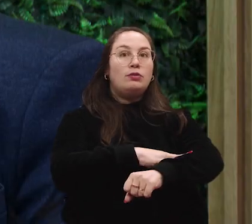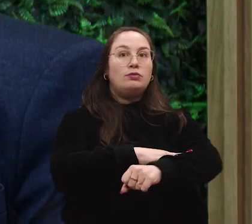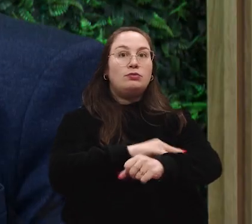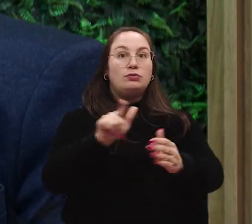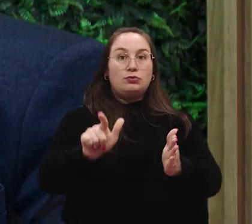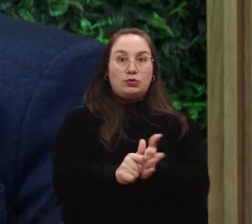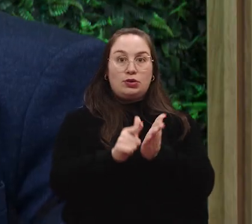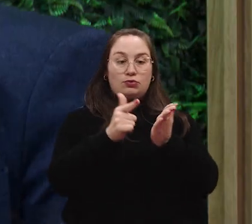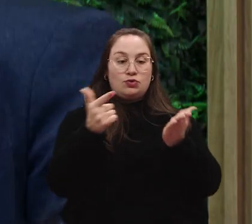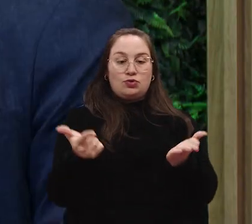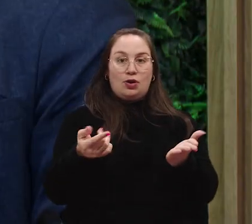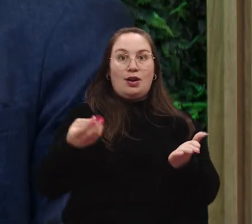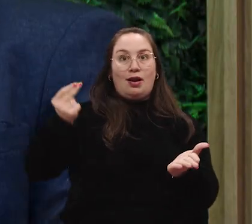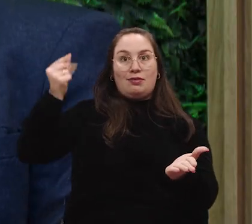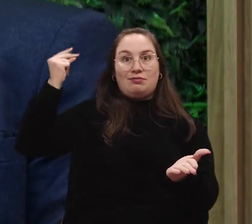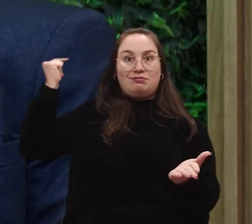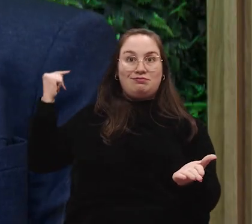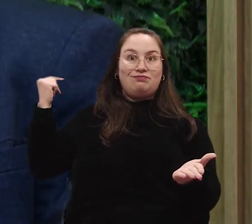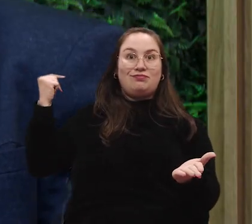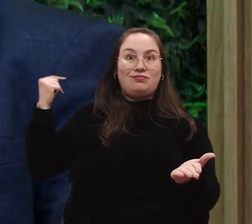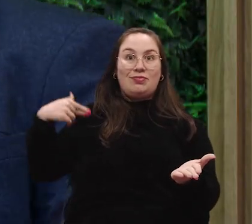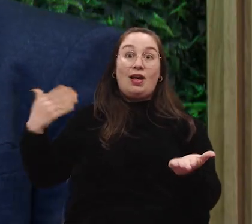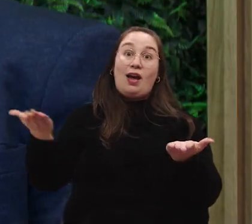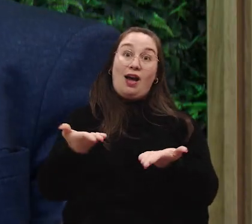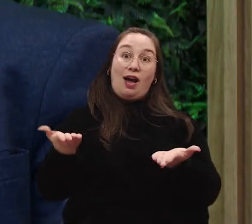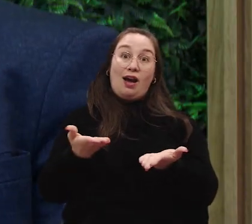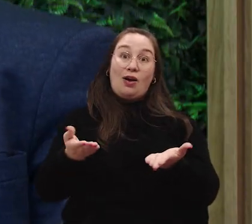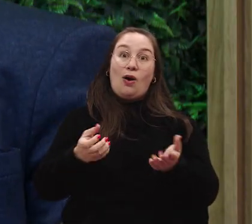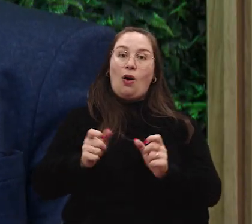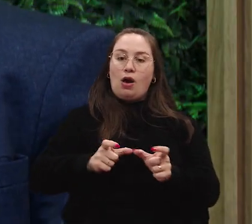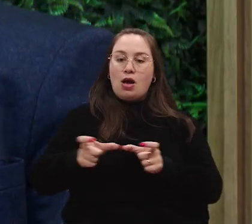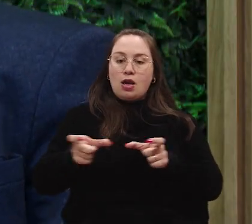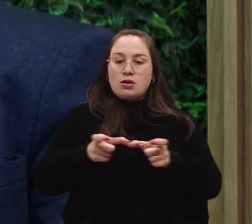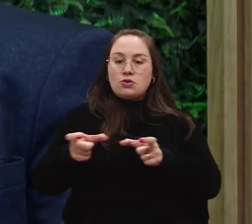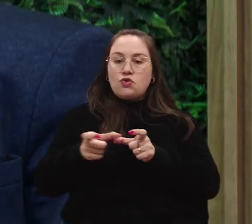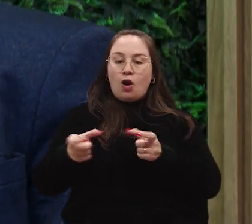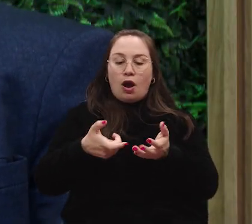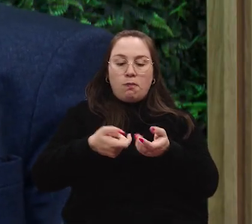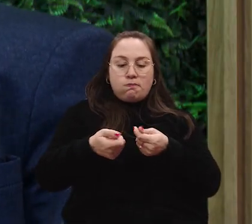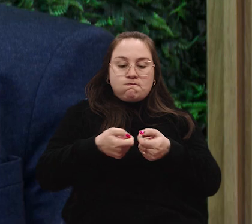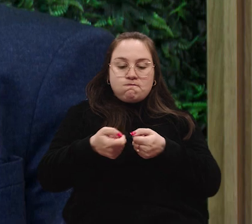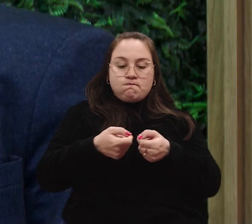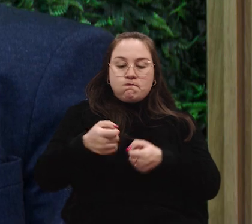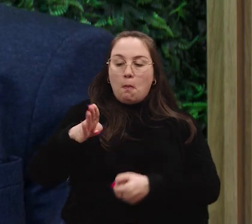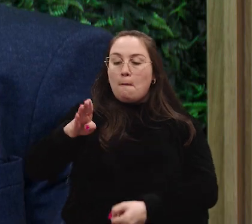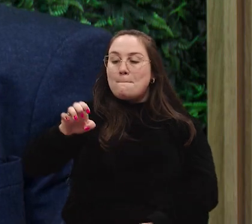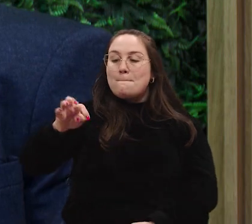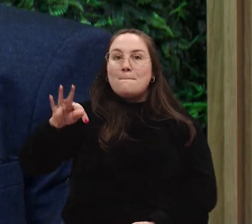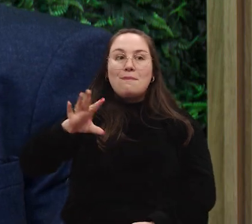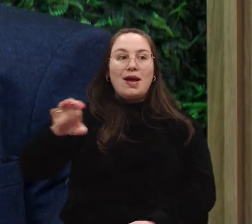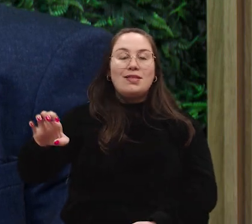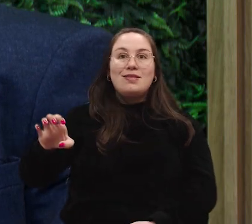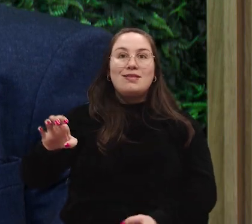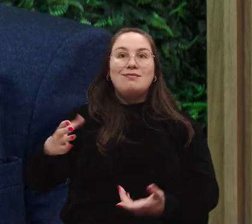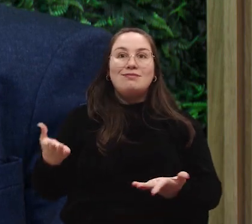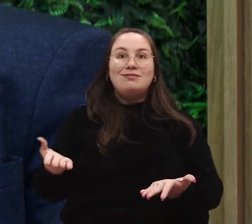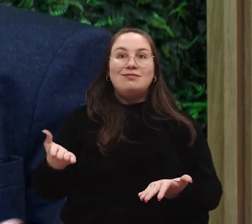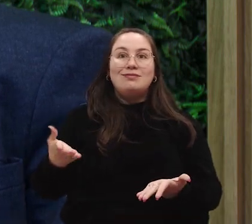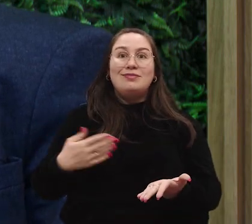li um jornal. Tu li um jornal, mas hoje tu tá apostando, entendeu? Sim. E além disso, tem as